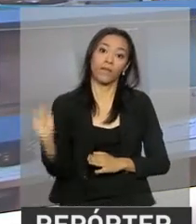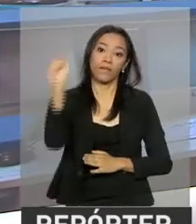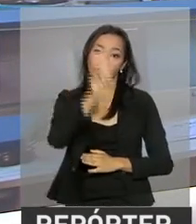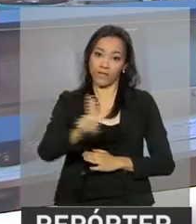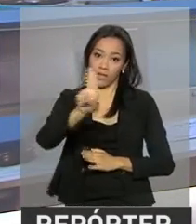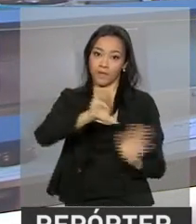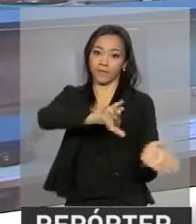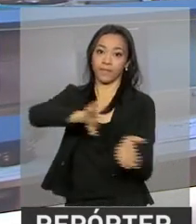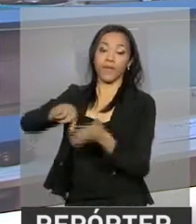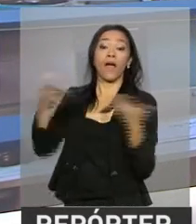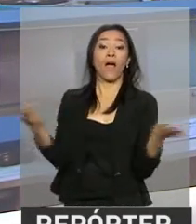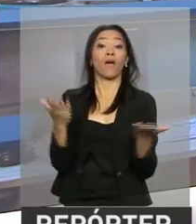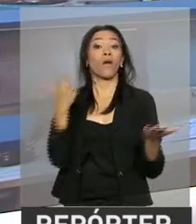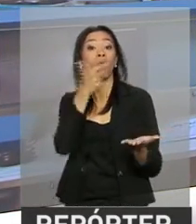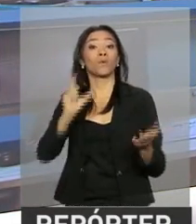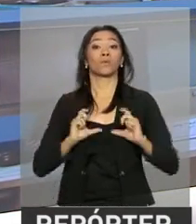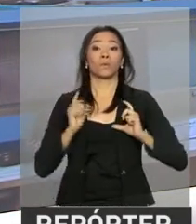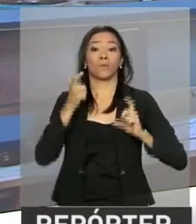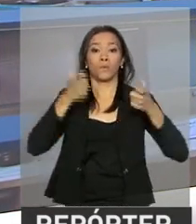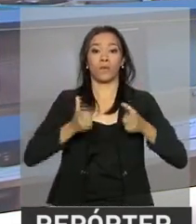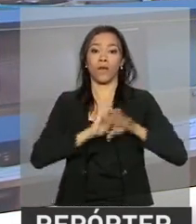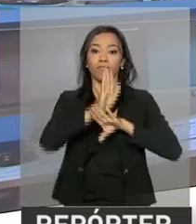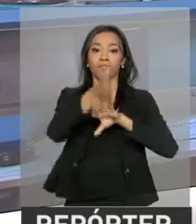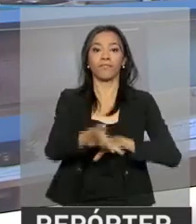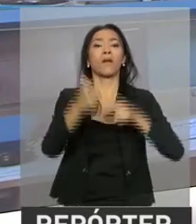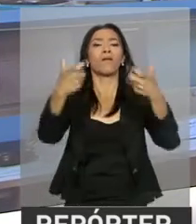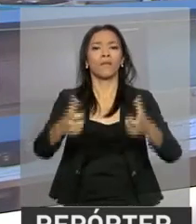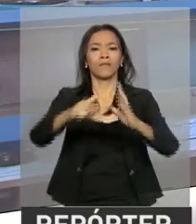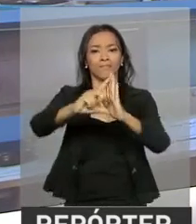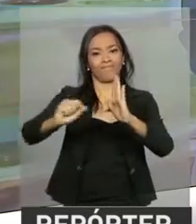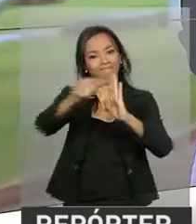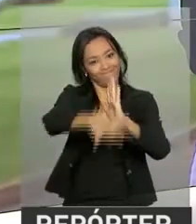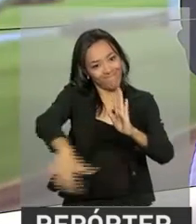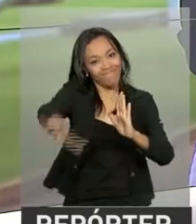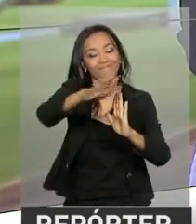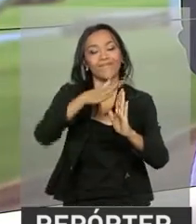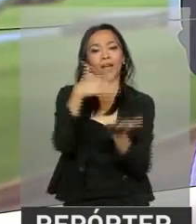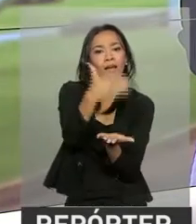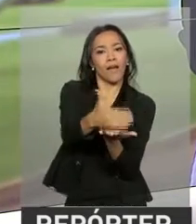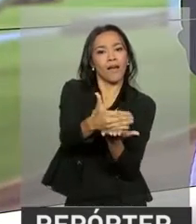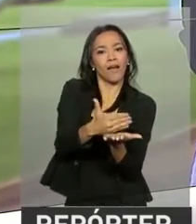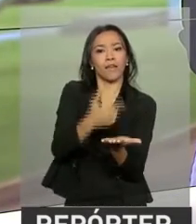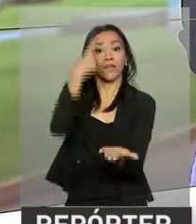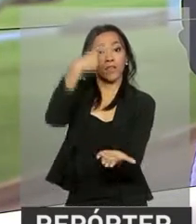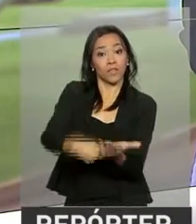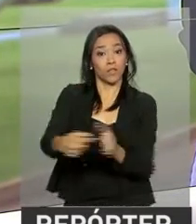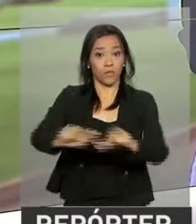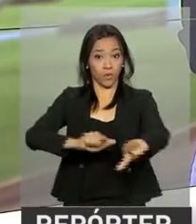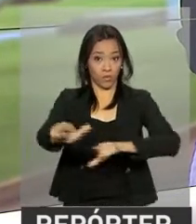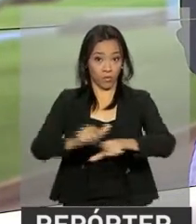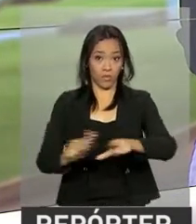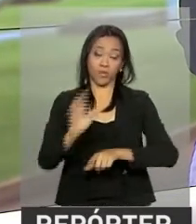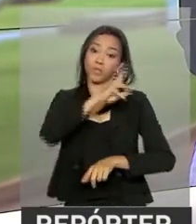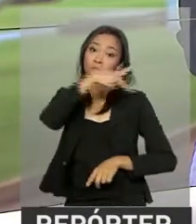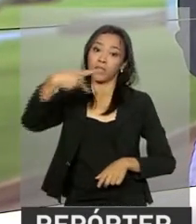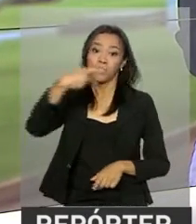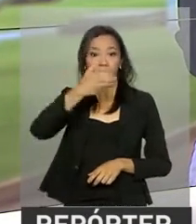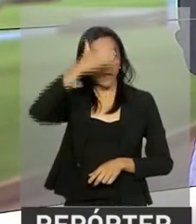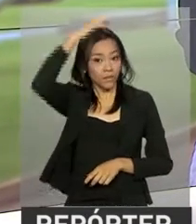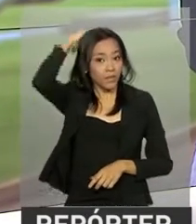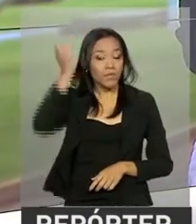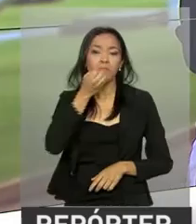até o Palácio do Planalto, onde está a repórter Paola de Orte com informações sobre a agenda do presidente em exercício Michel Temer. Bom dia,